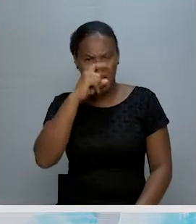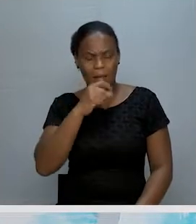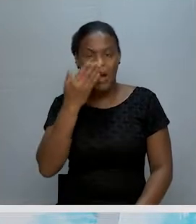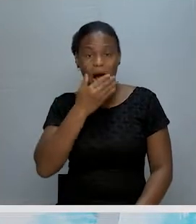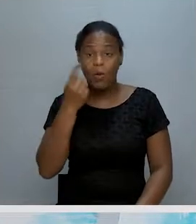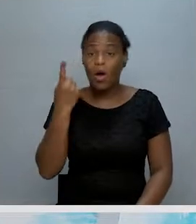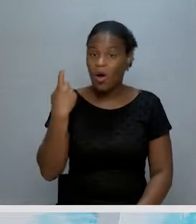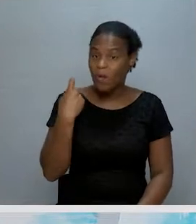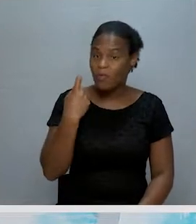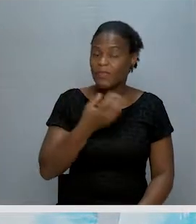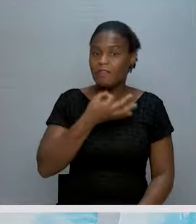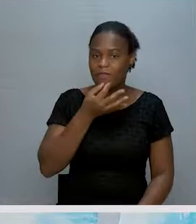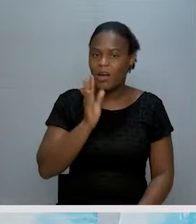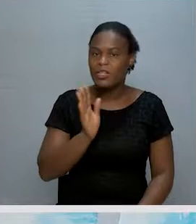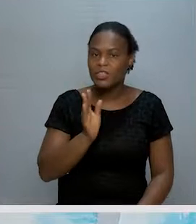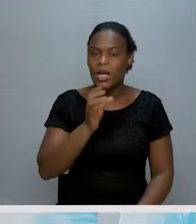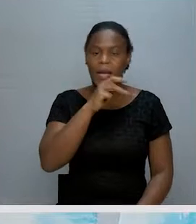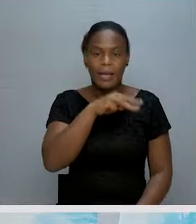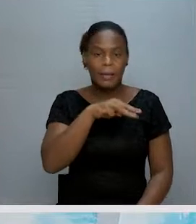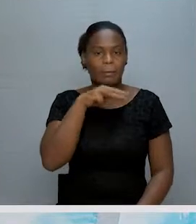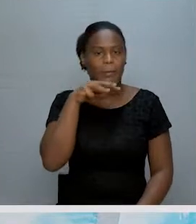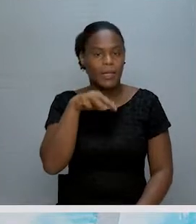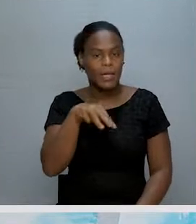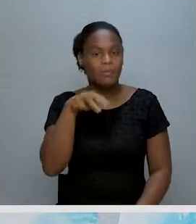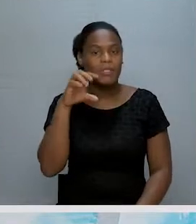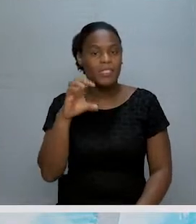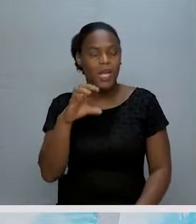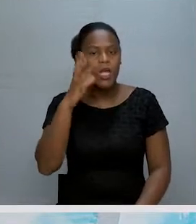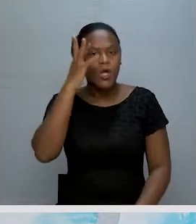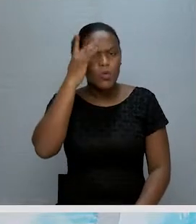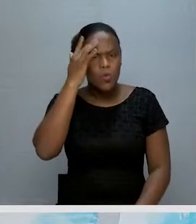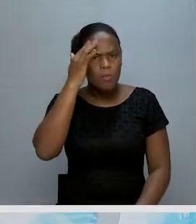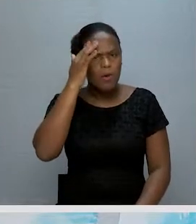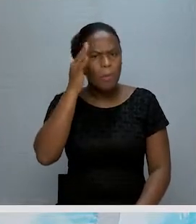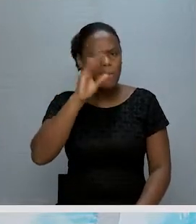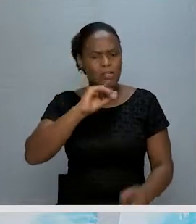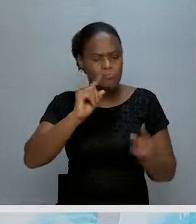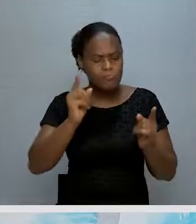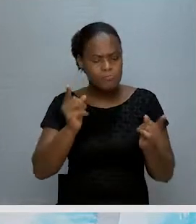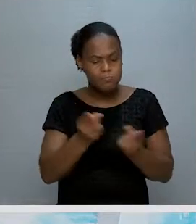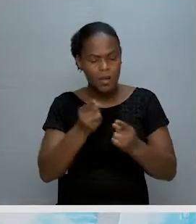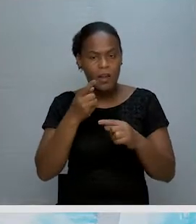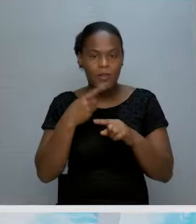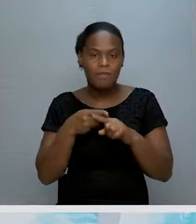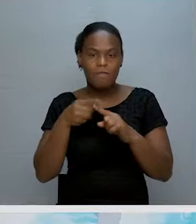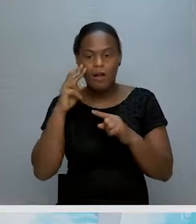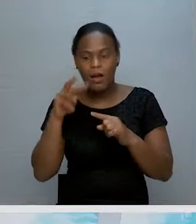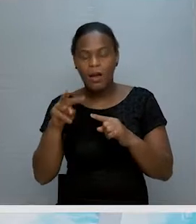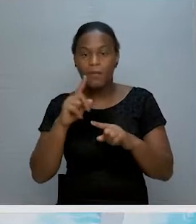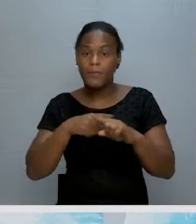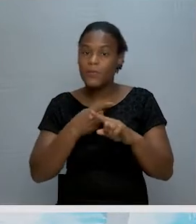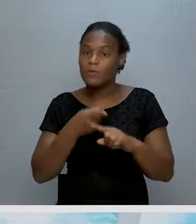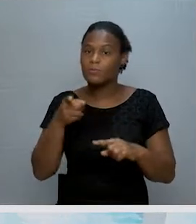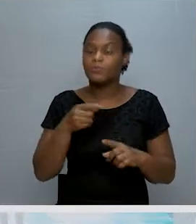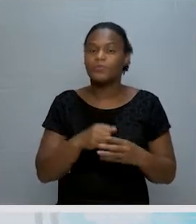de ontem? Falamos sobre o MMC, mínimo múltiplo comum. Que é o